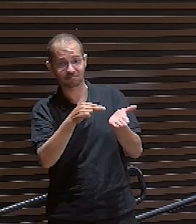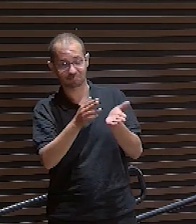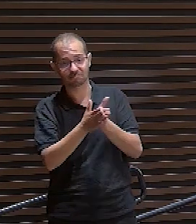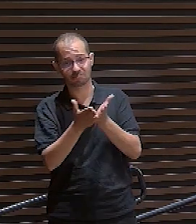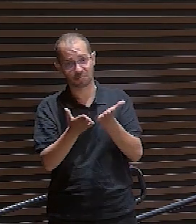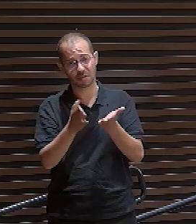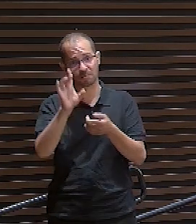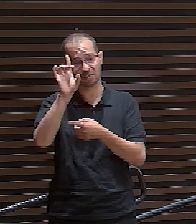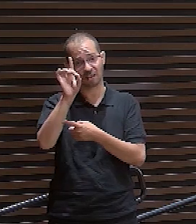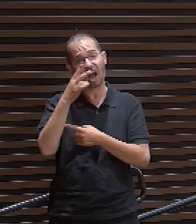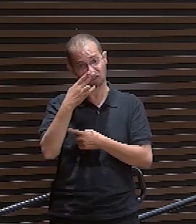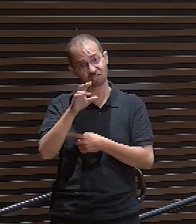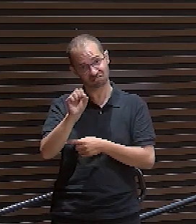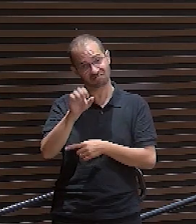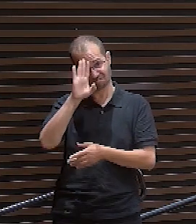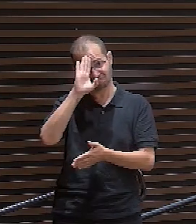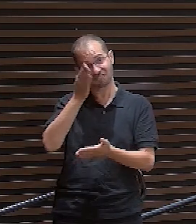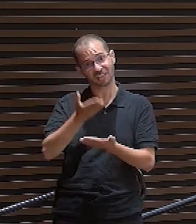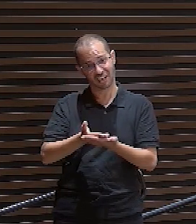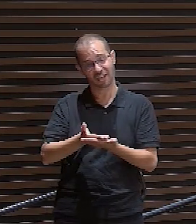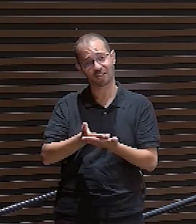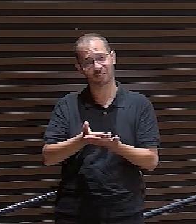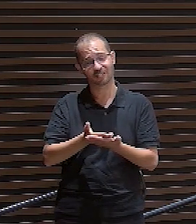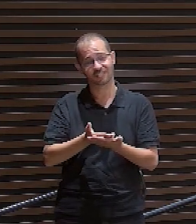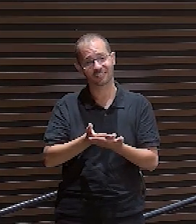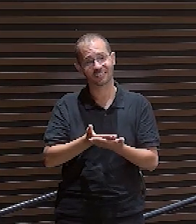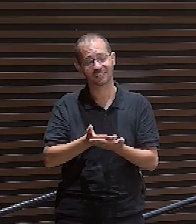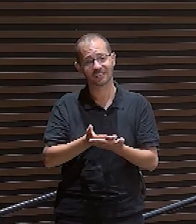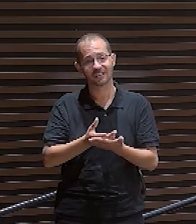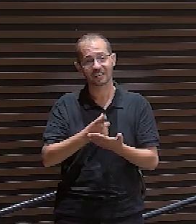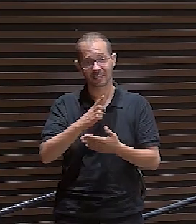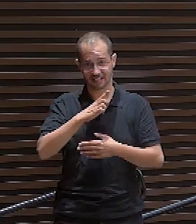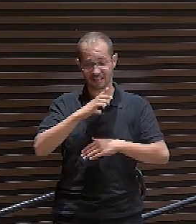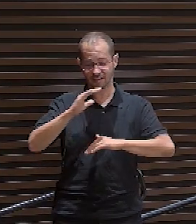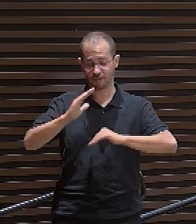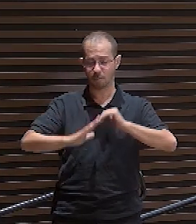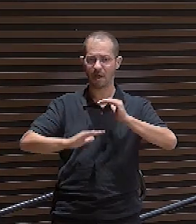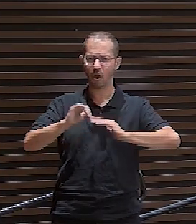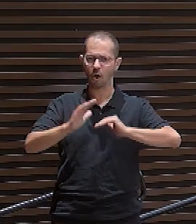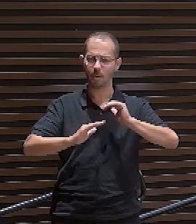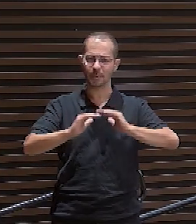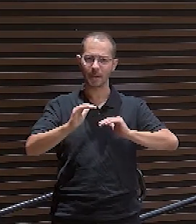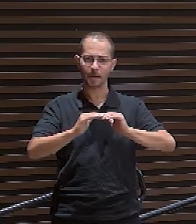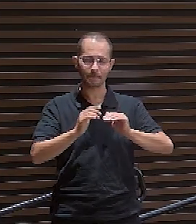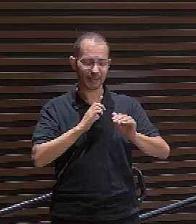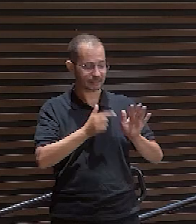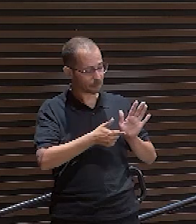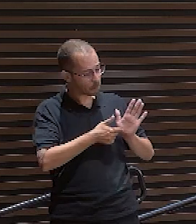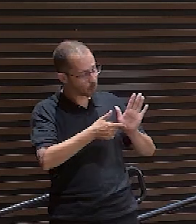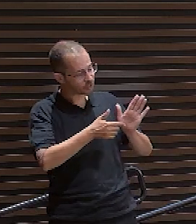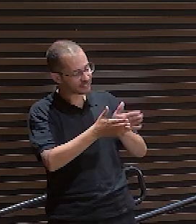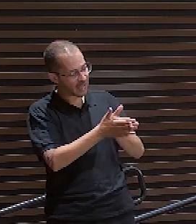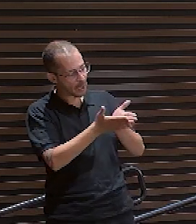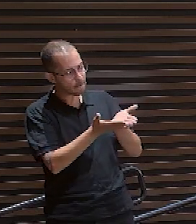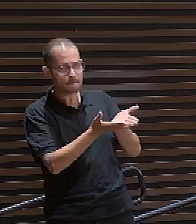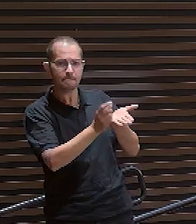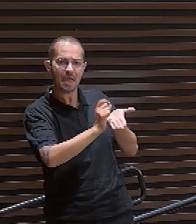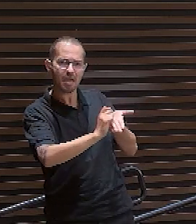Acho que eles creram. Acho que houve uma obra ali, mas registrado na Bíblia, como